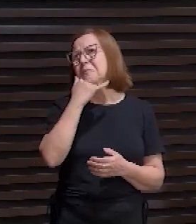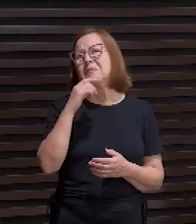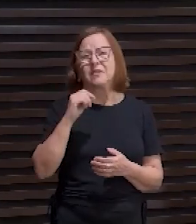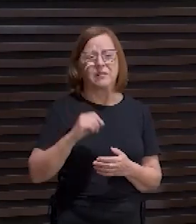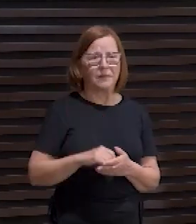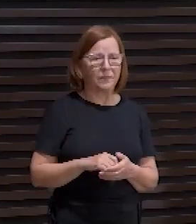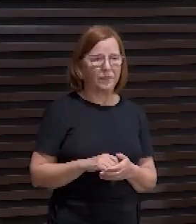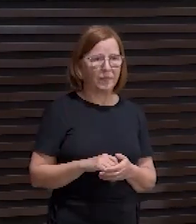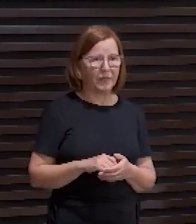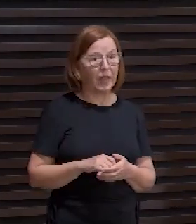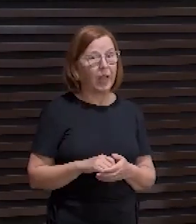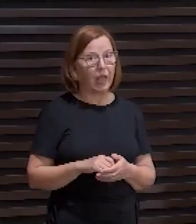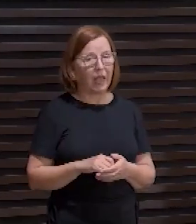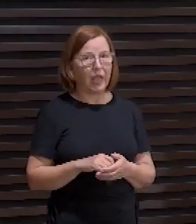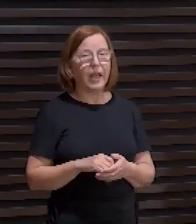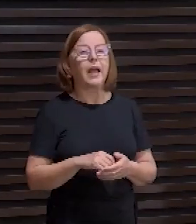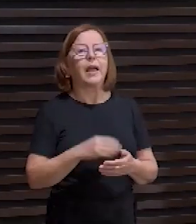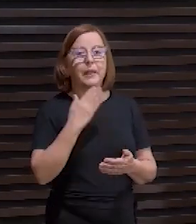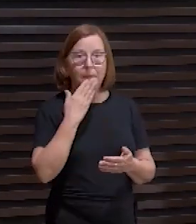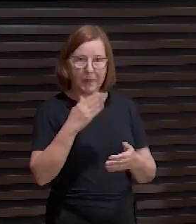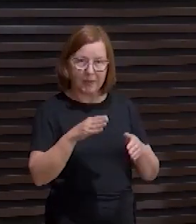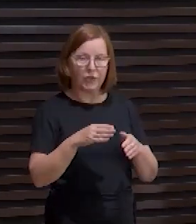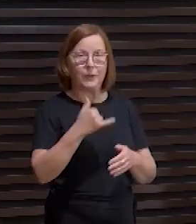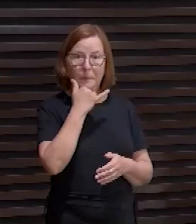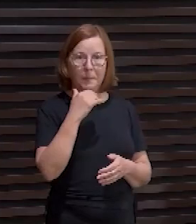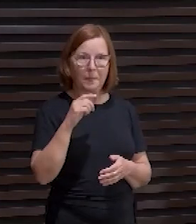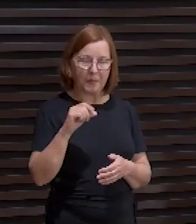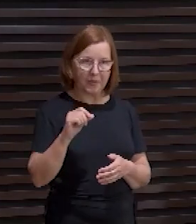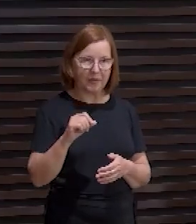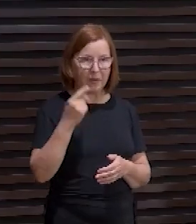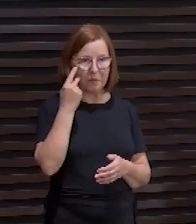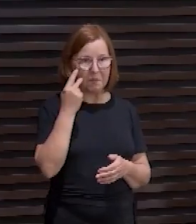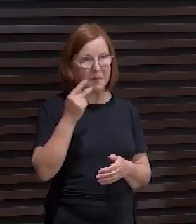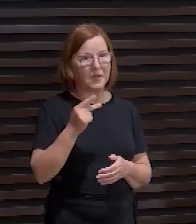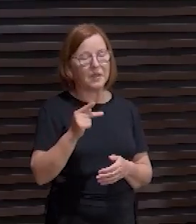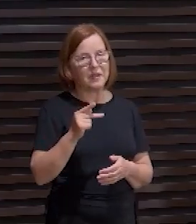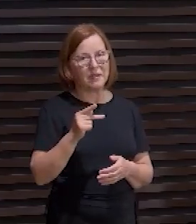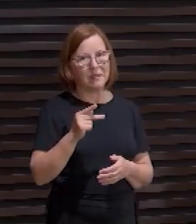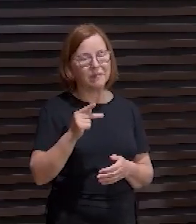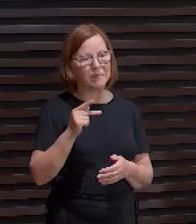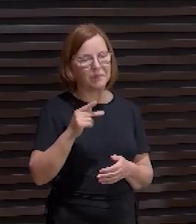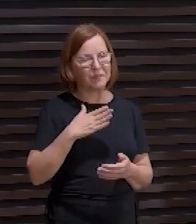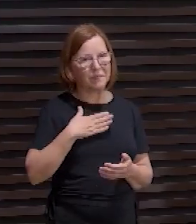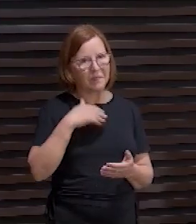pela forma como eu estou te tratando, eu estou sendo egoísta. Eu estou querendo a sua atenção como você está dando atenção para a bebê agora.